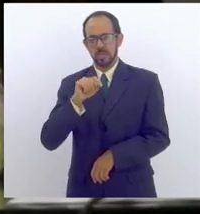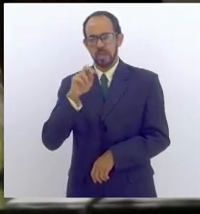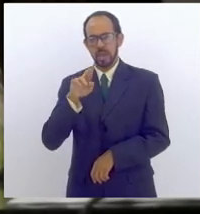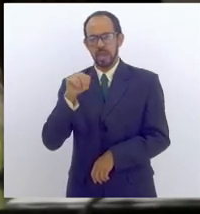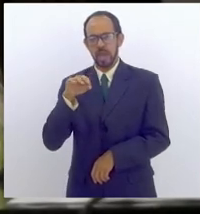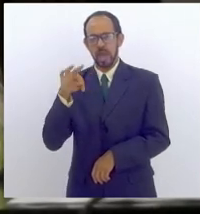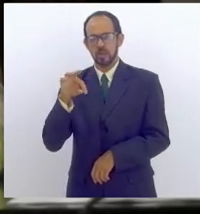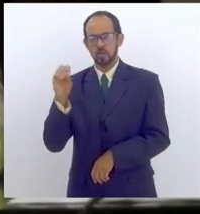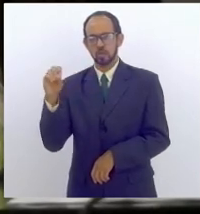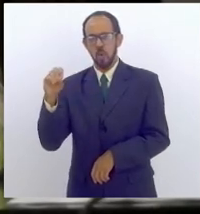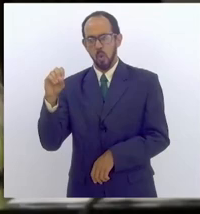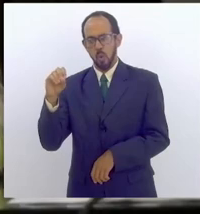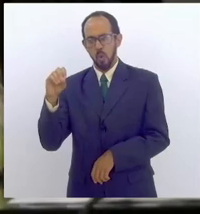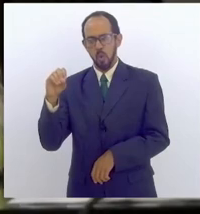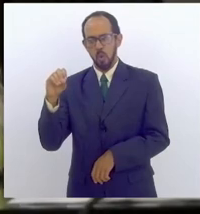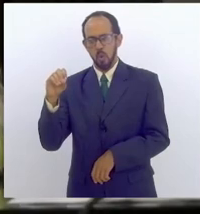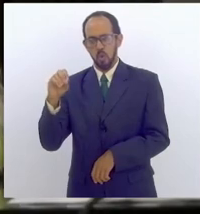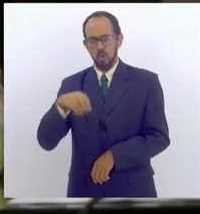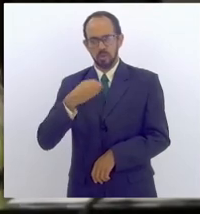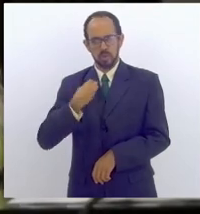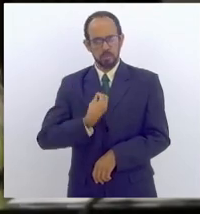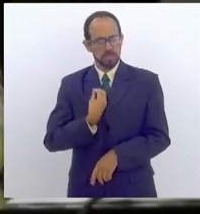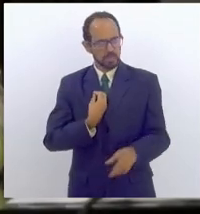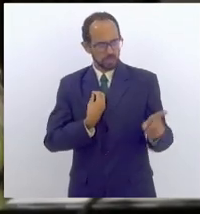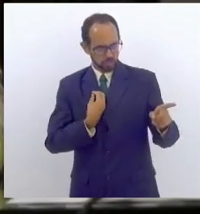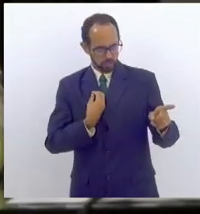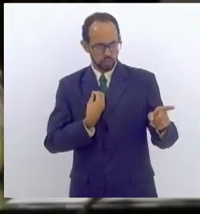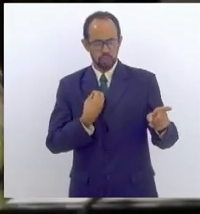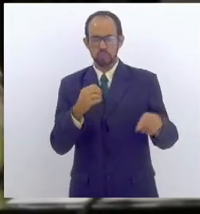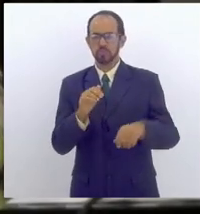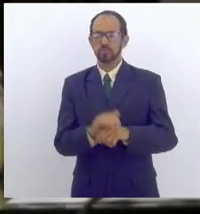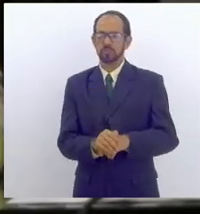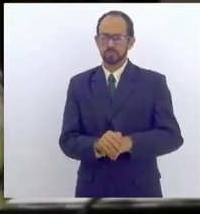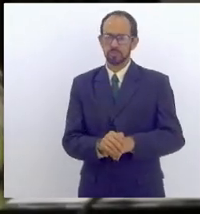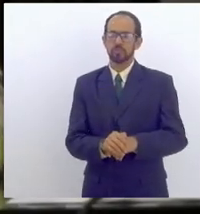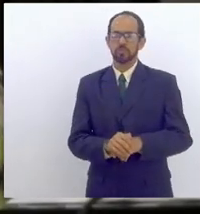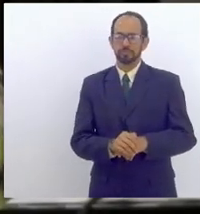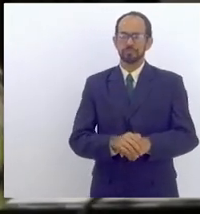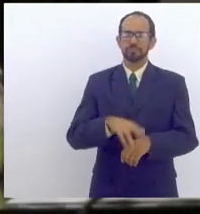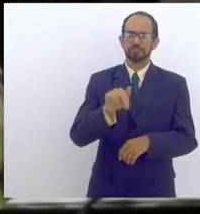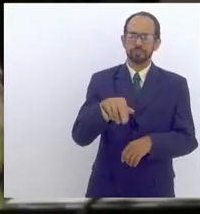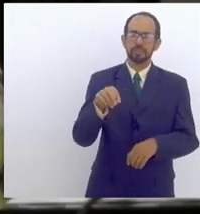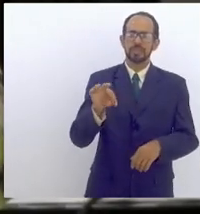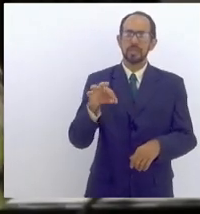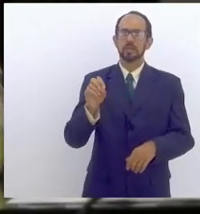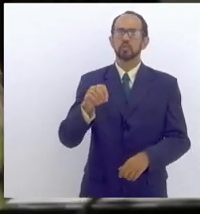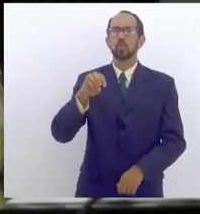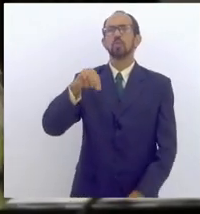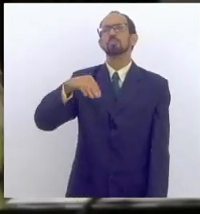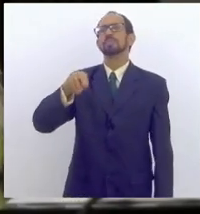Machado. Está lá, está lá. Está aqui? Está. Renato Miranda.